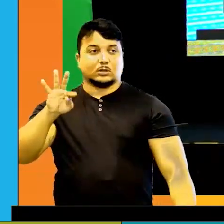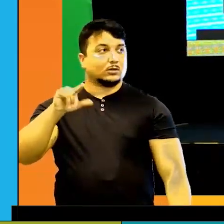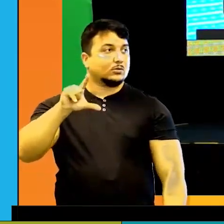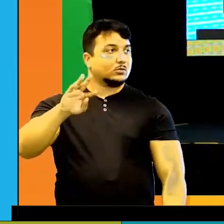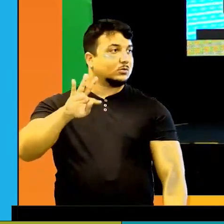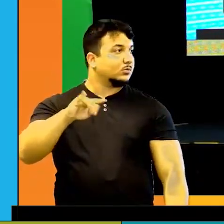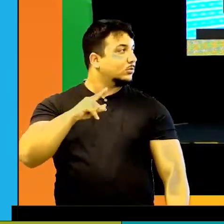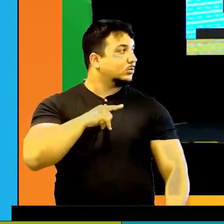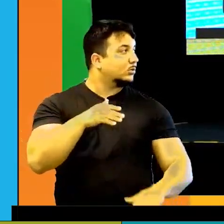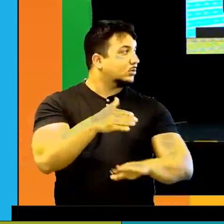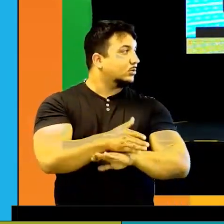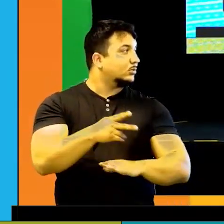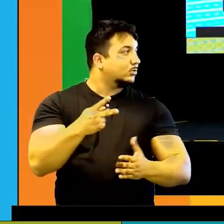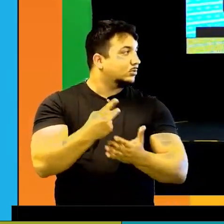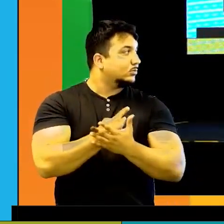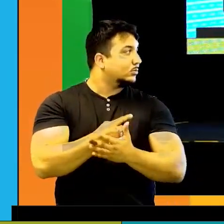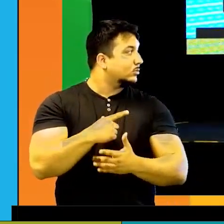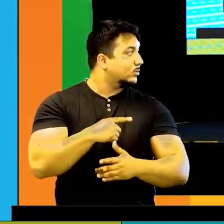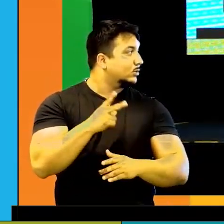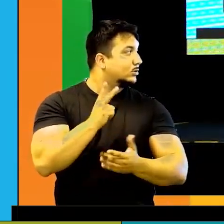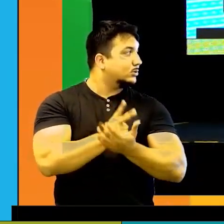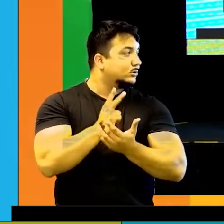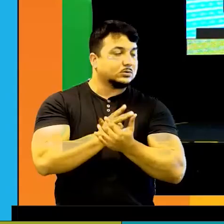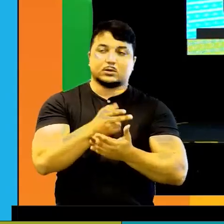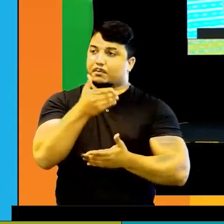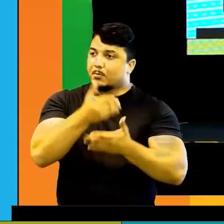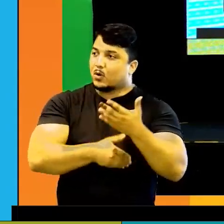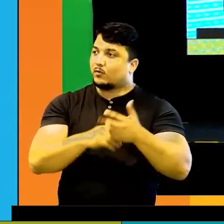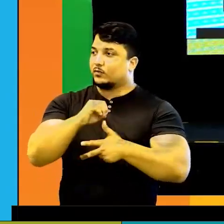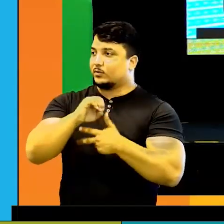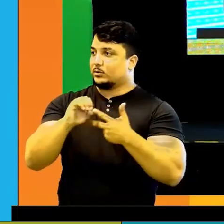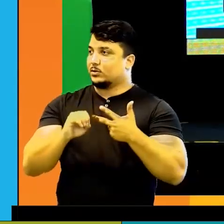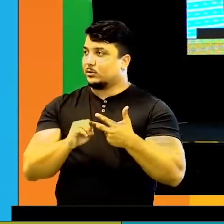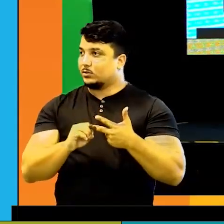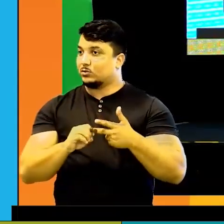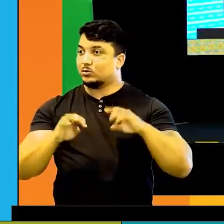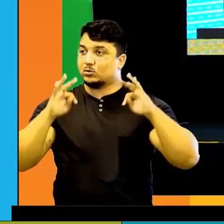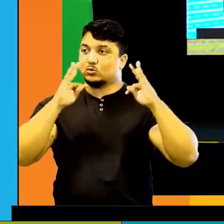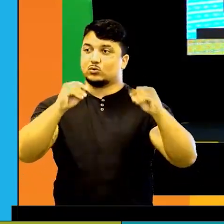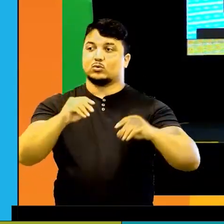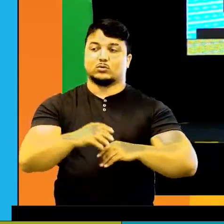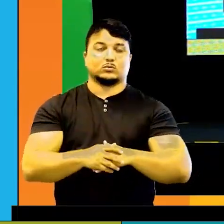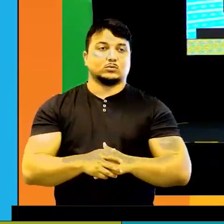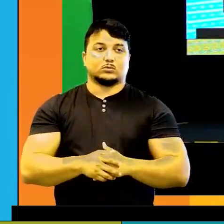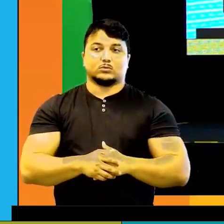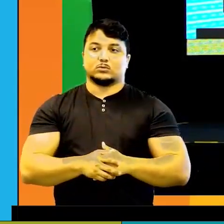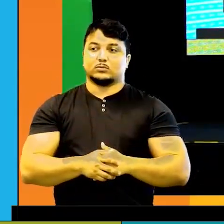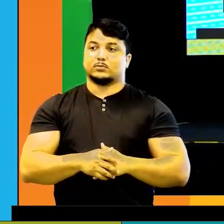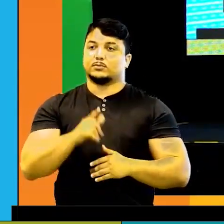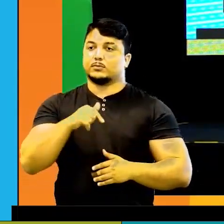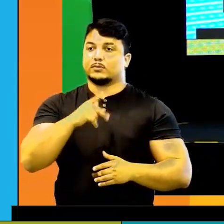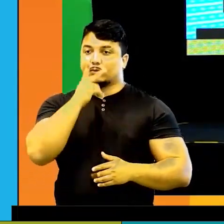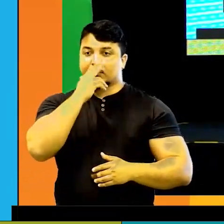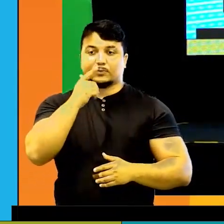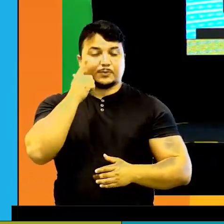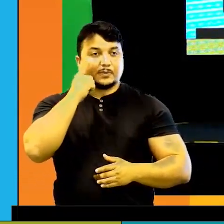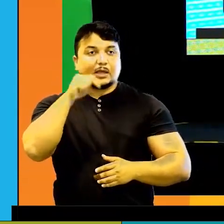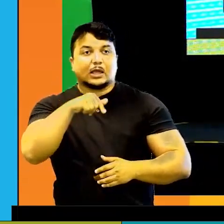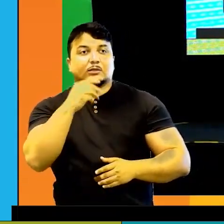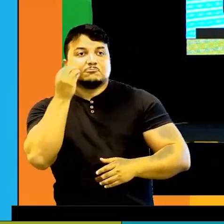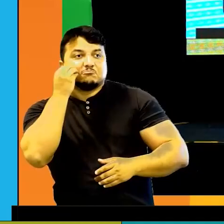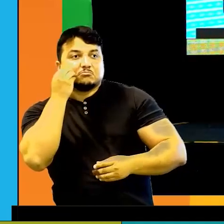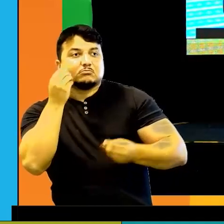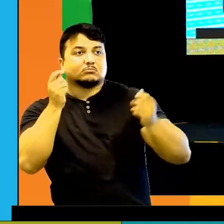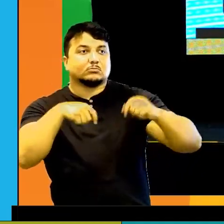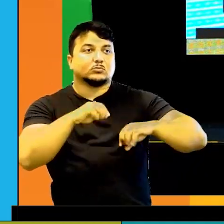cobrada, de aparecer em todas essas provas do Enem. Eu tenho todas elas em casa compactadas,